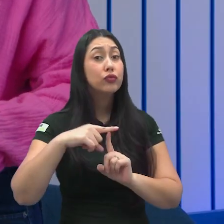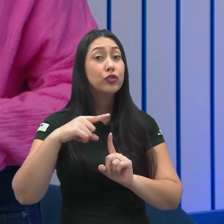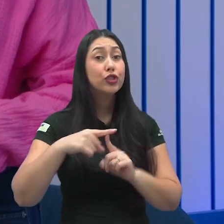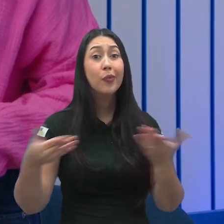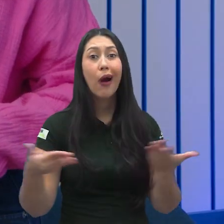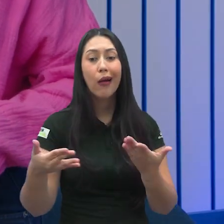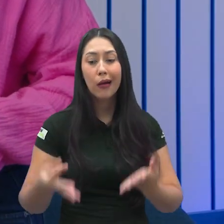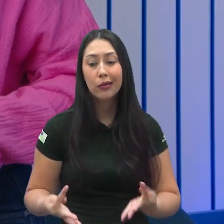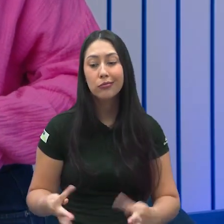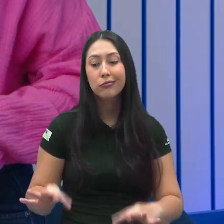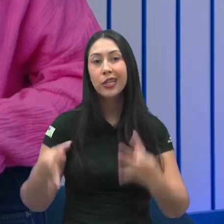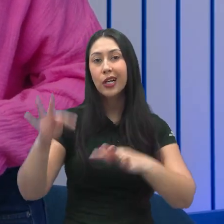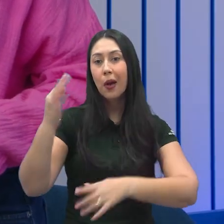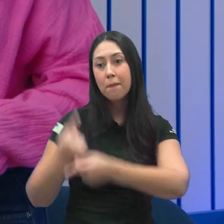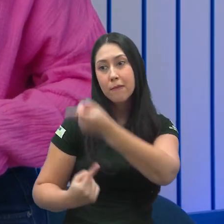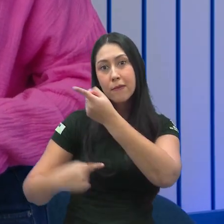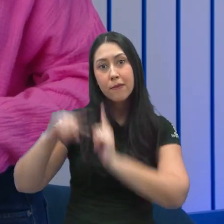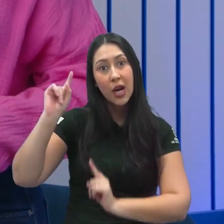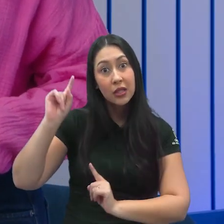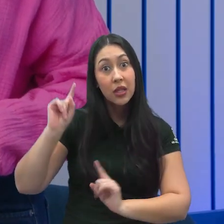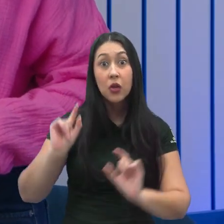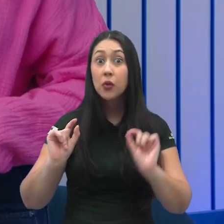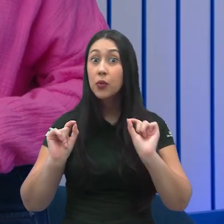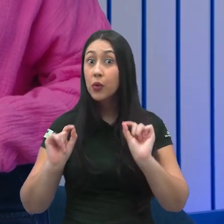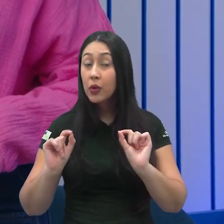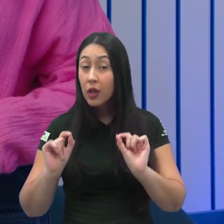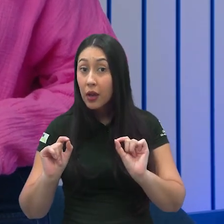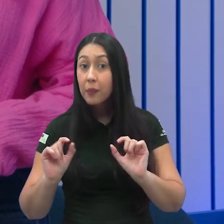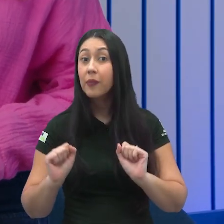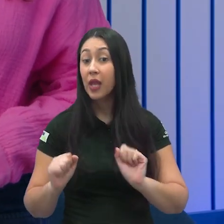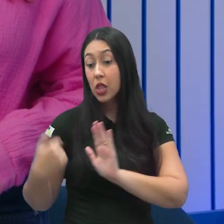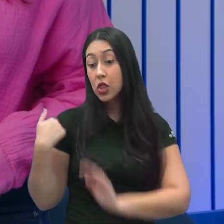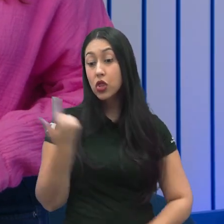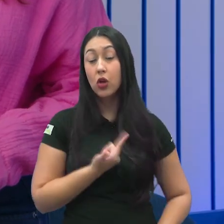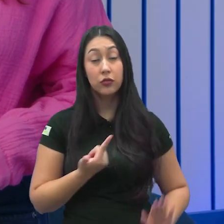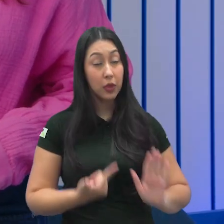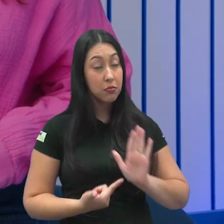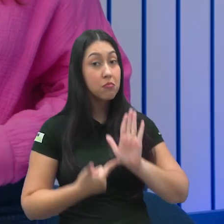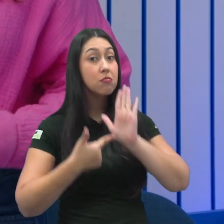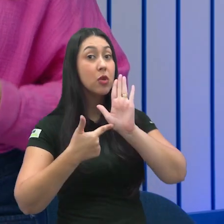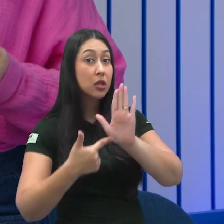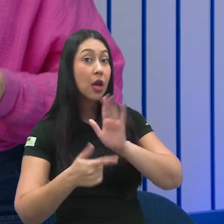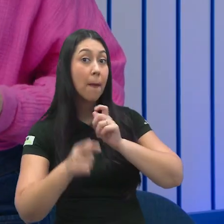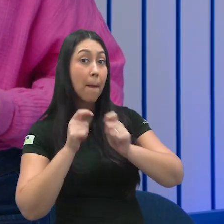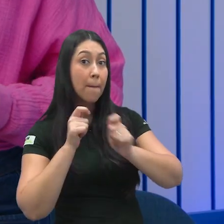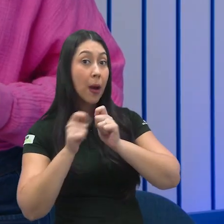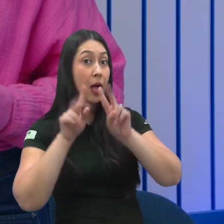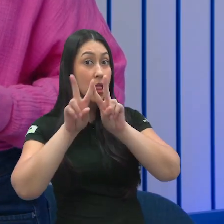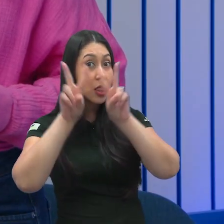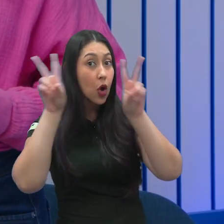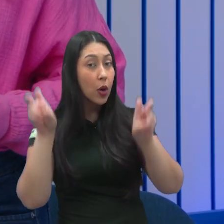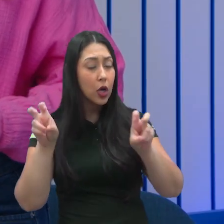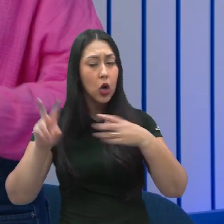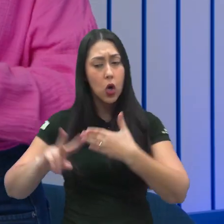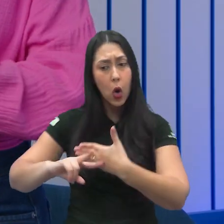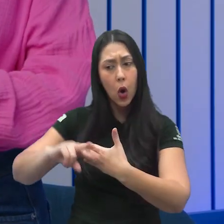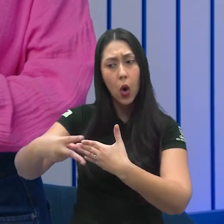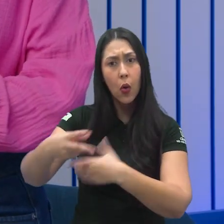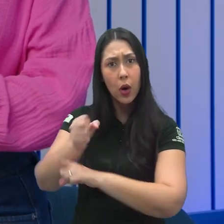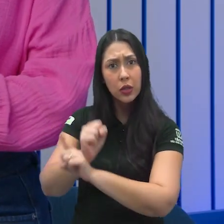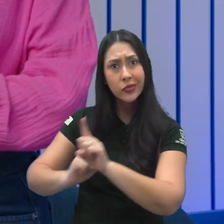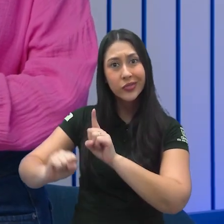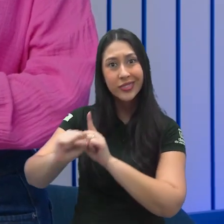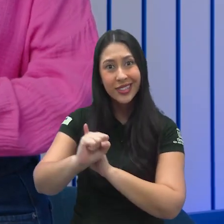o avanço das tecnologias de comunicação e informação. Ainda no programa de hoje, você vai conferir uma reportagem sobre os